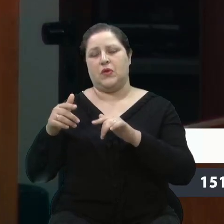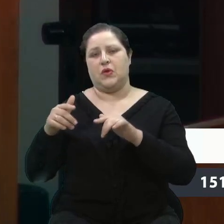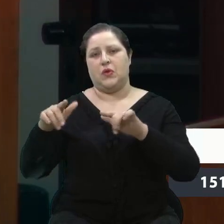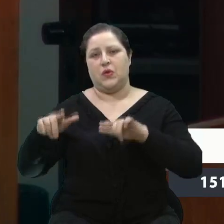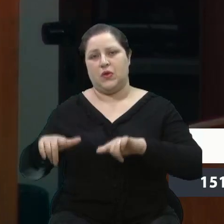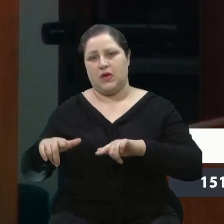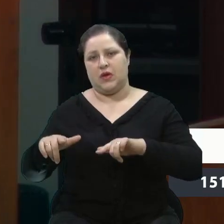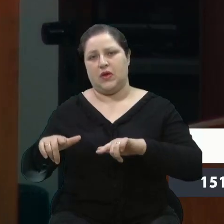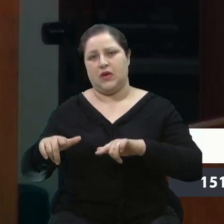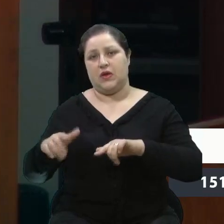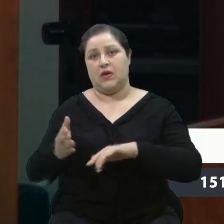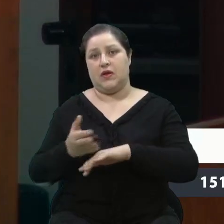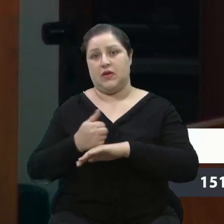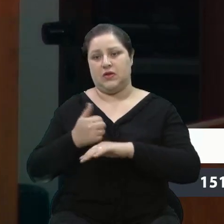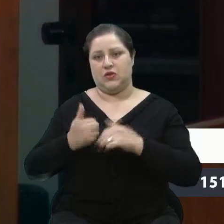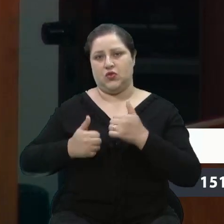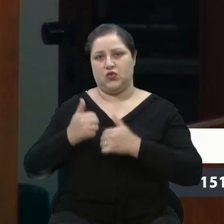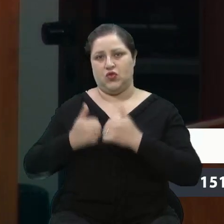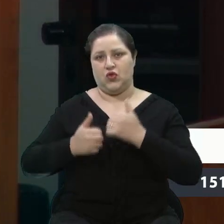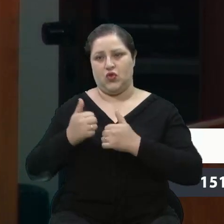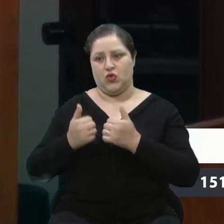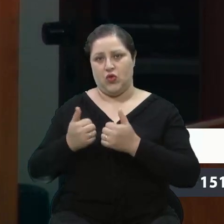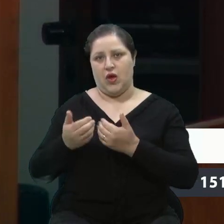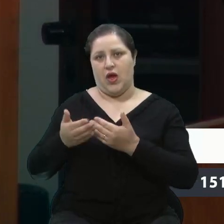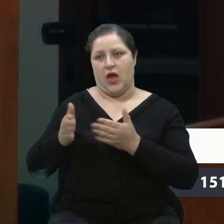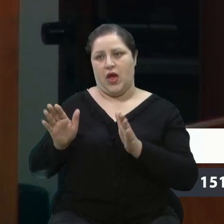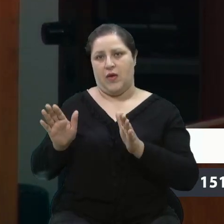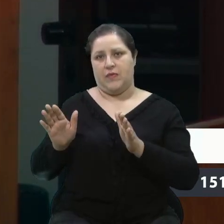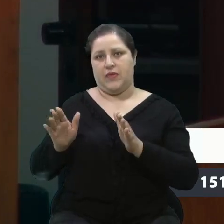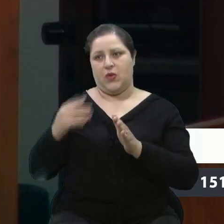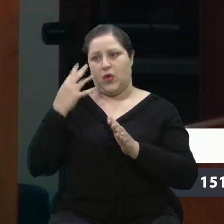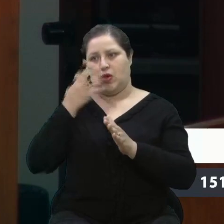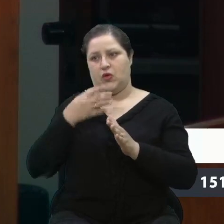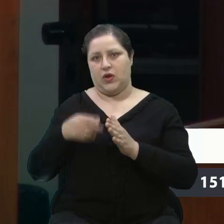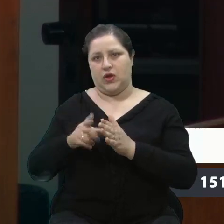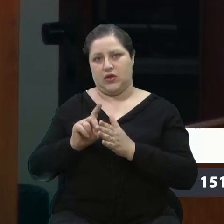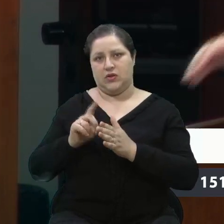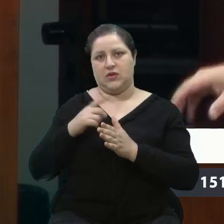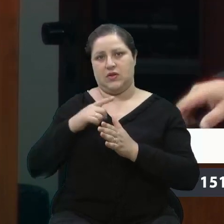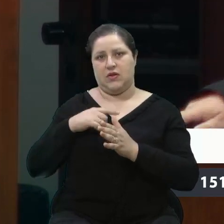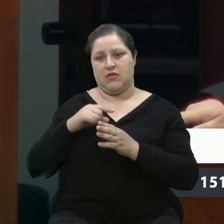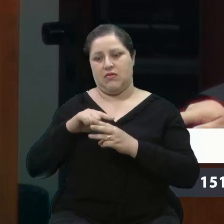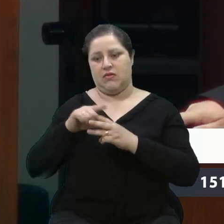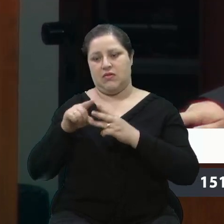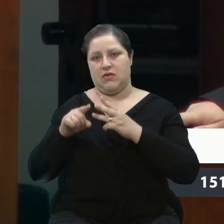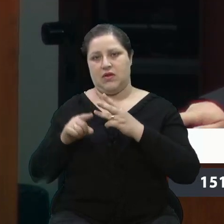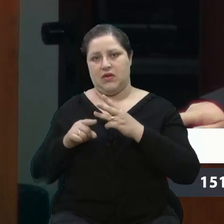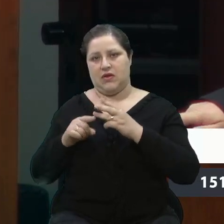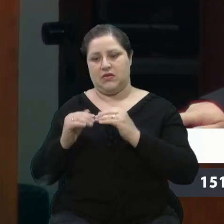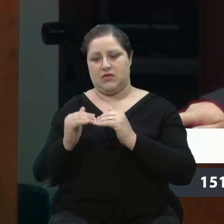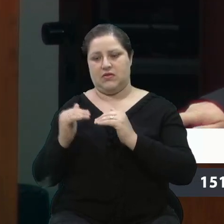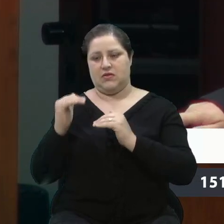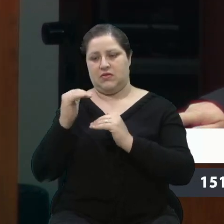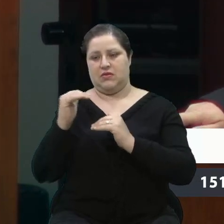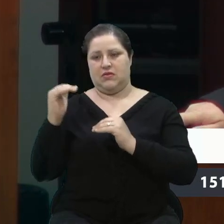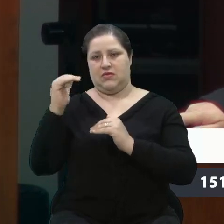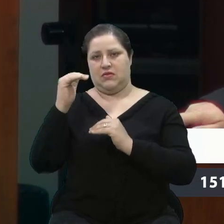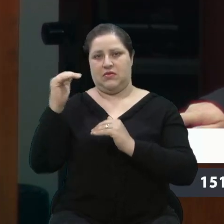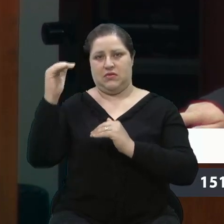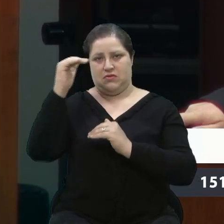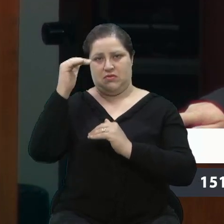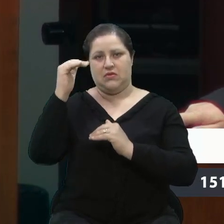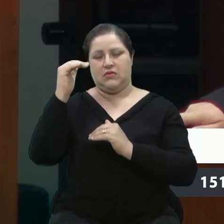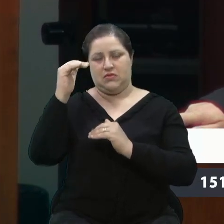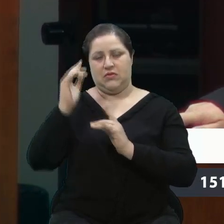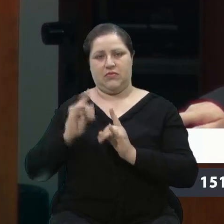abre 4 horas antes do jogo, e ele oferece praticamente 3 andares de brincadeiras para as